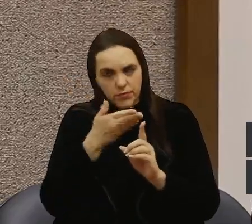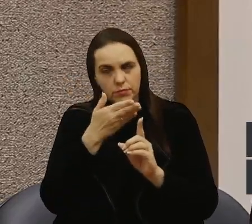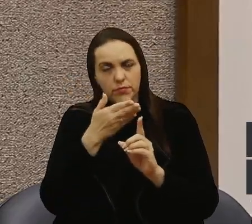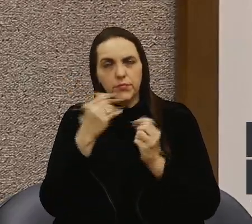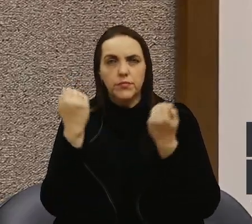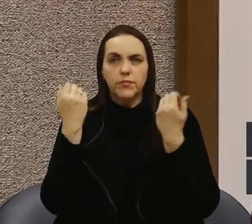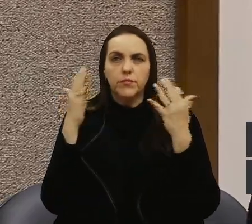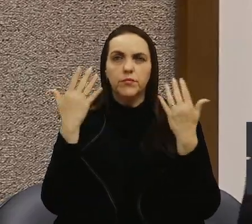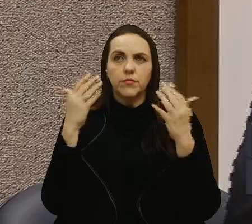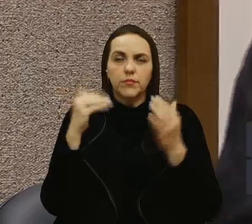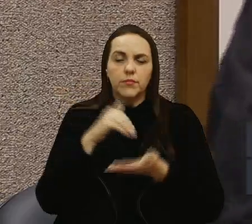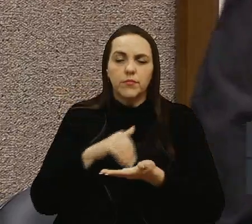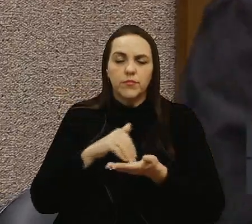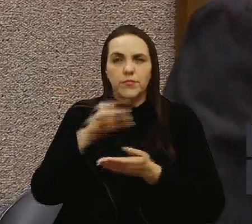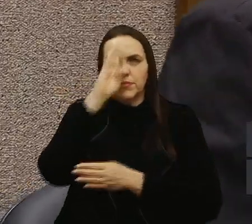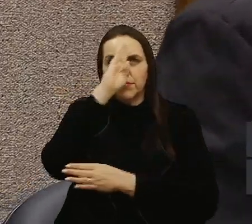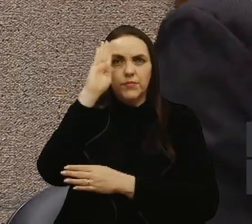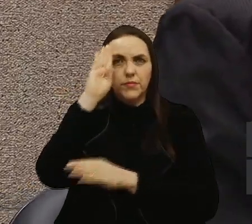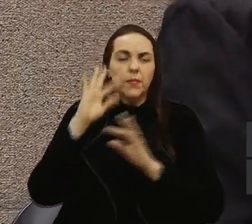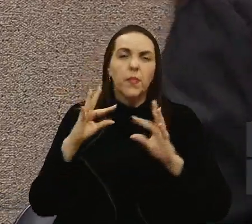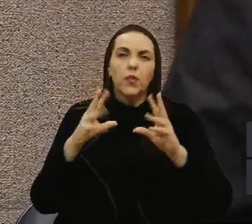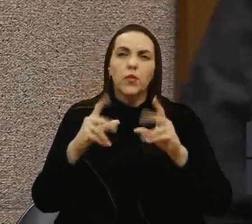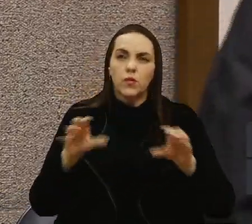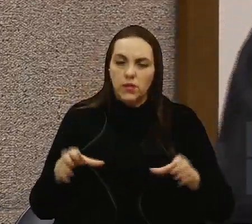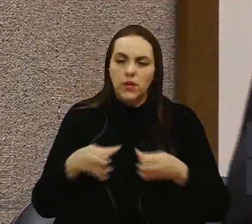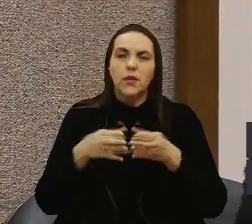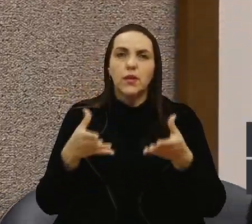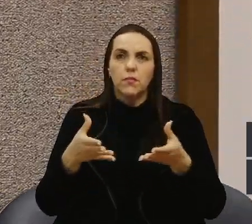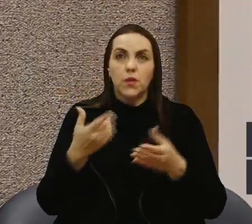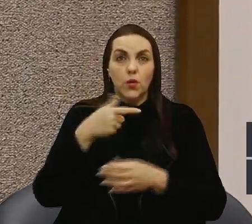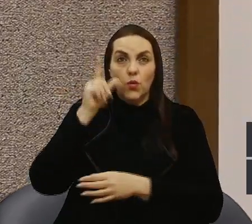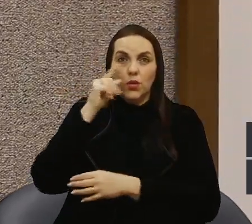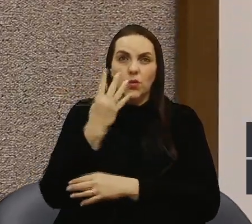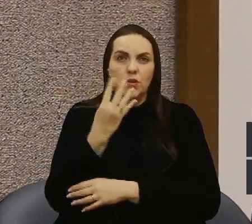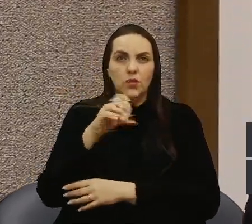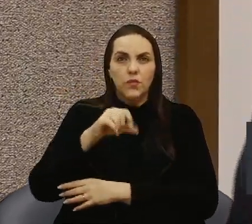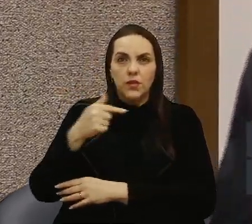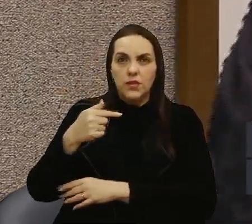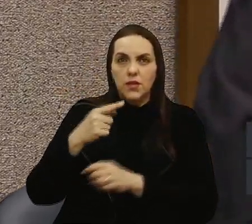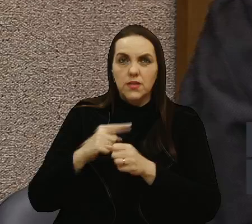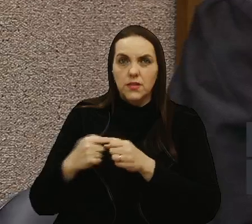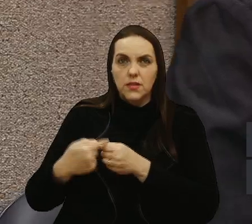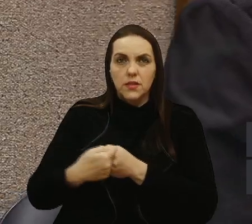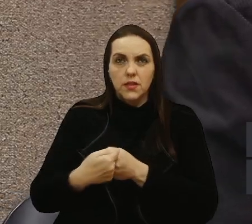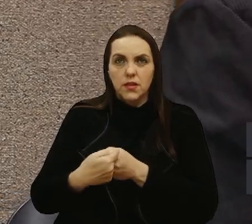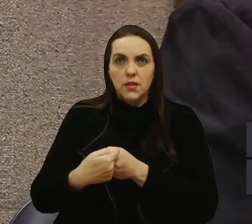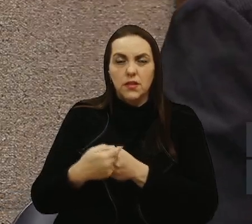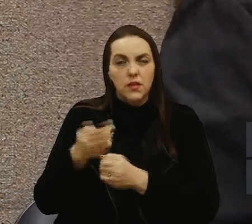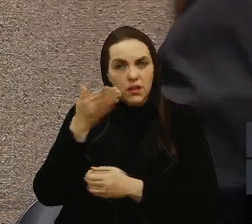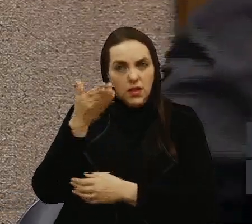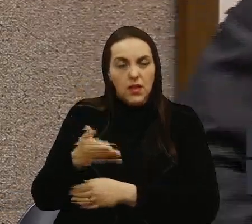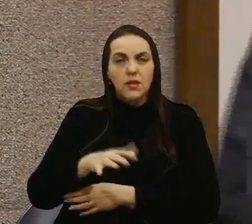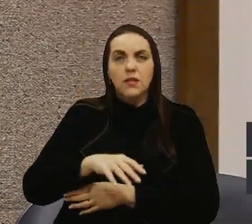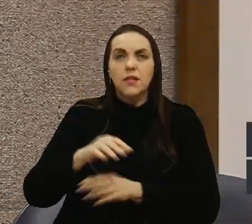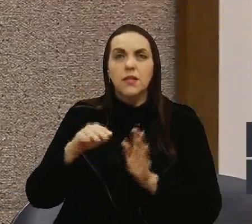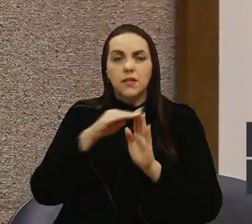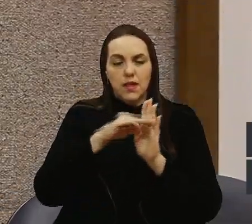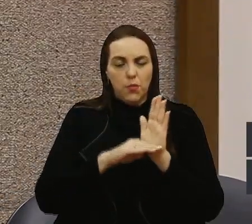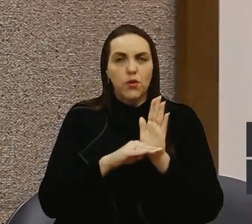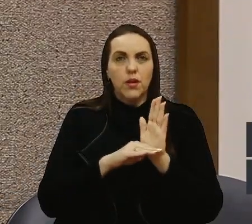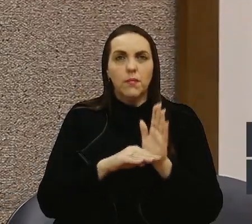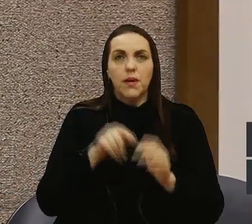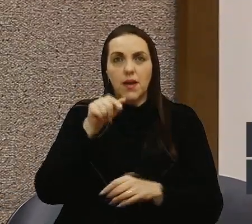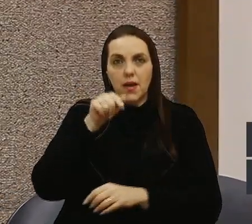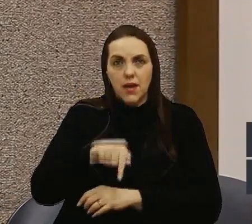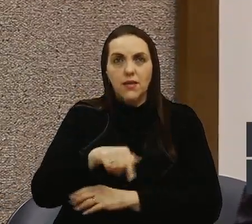Bressan e toda a sua equipe, porque ontem, de 497 municípios, Esse Terreno é Meu, receberam o